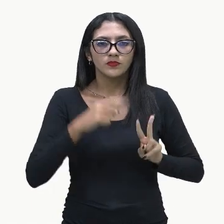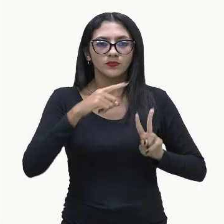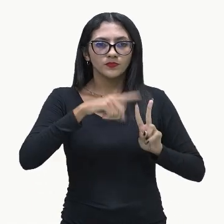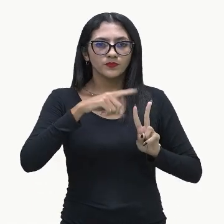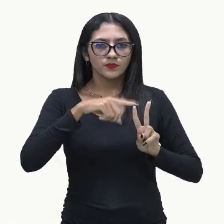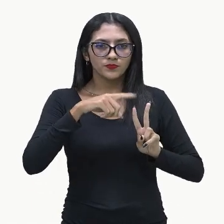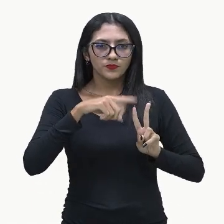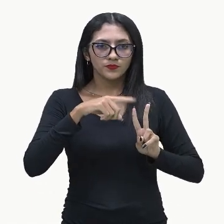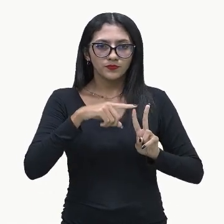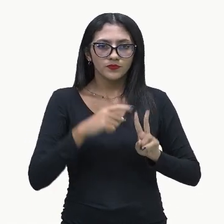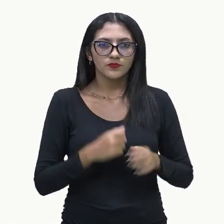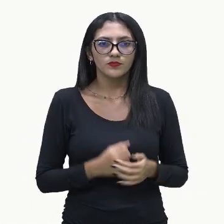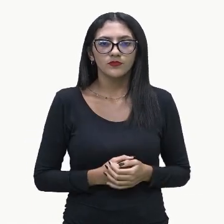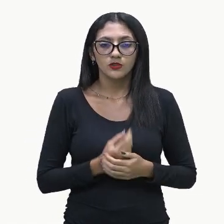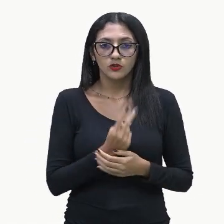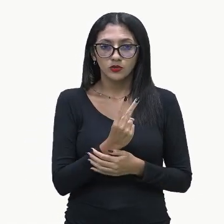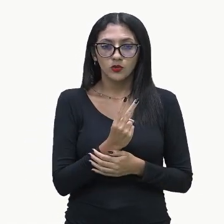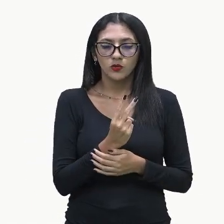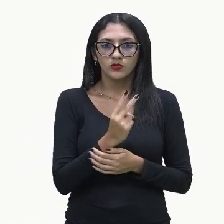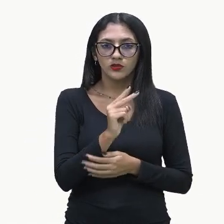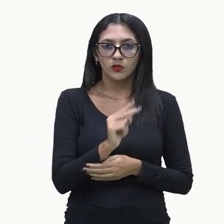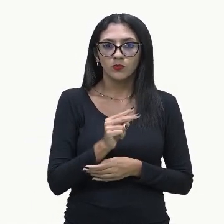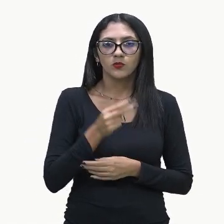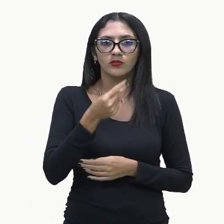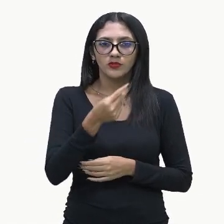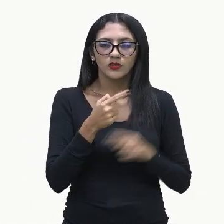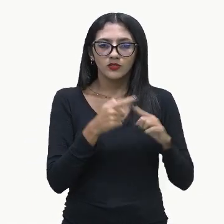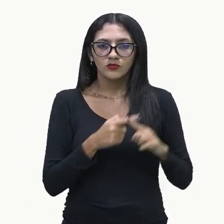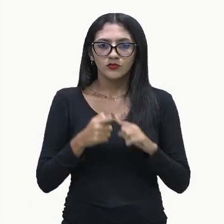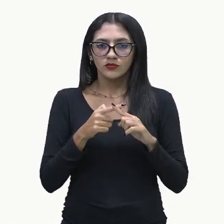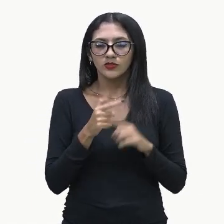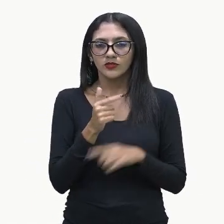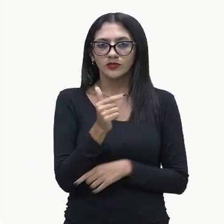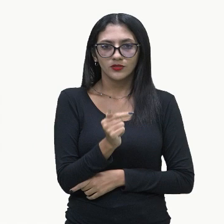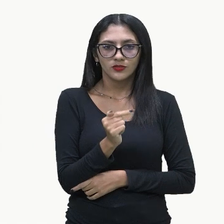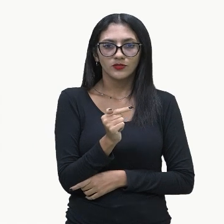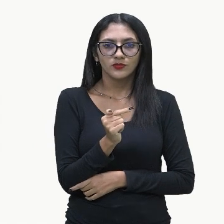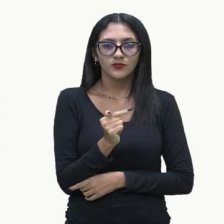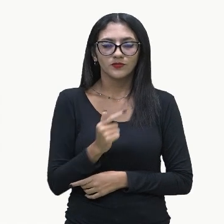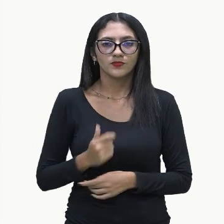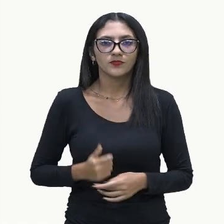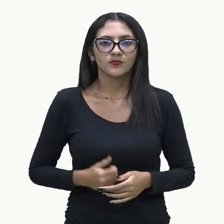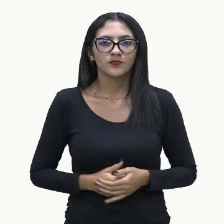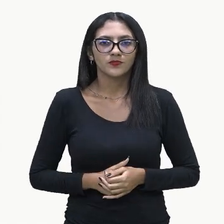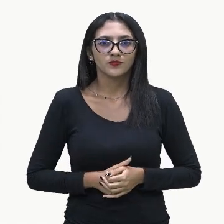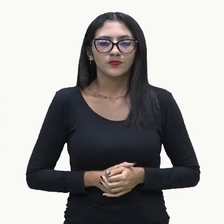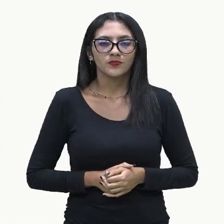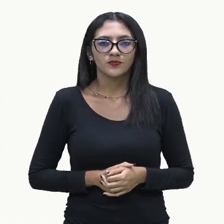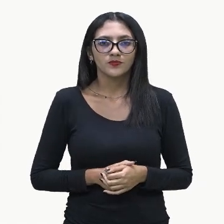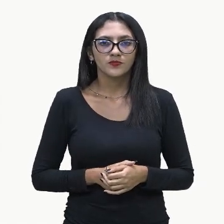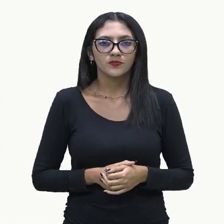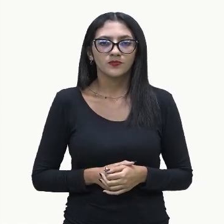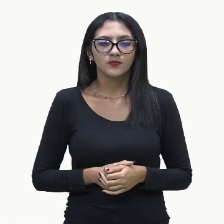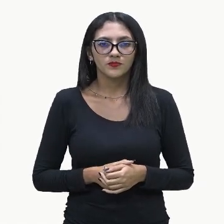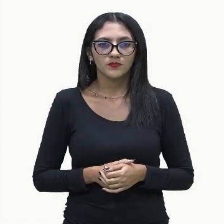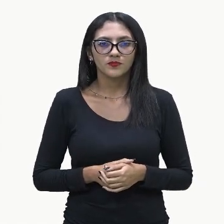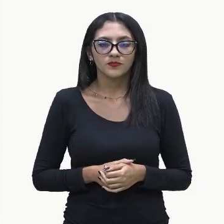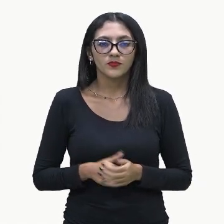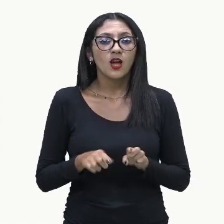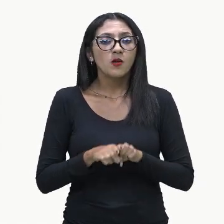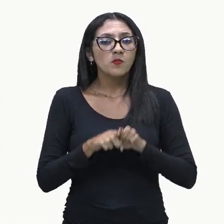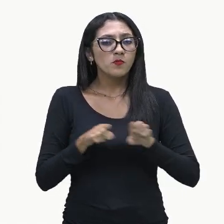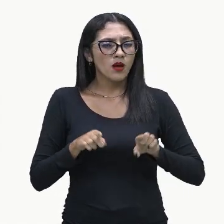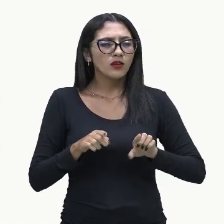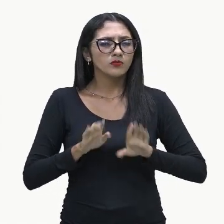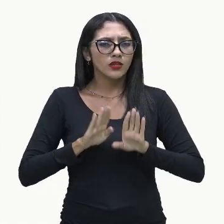de 2 ao quadrado vezes 7. Tá? Mas, quando eu